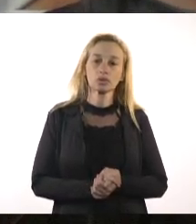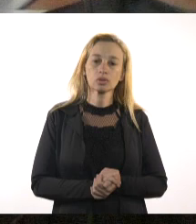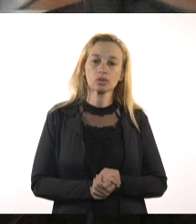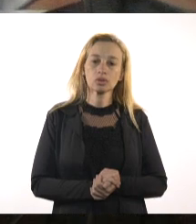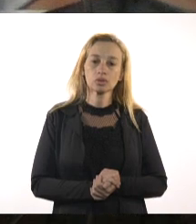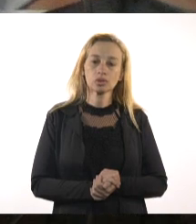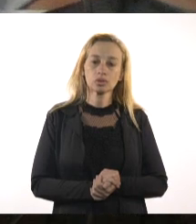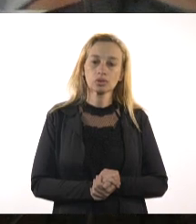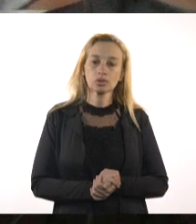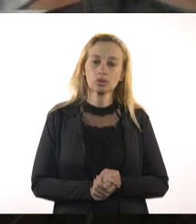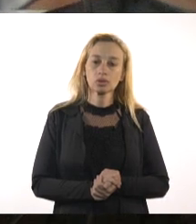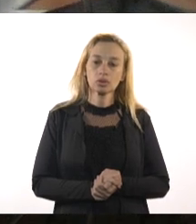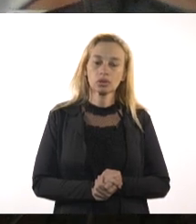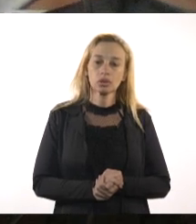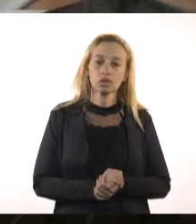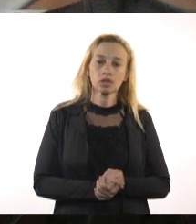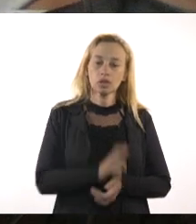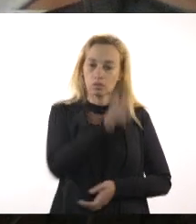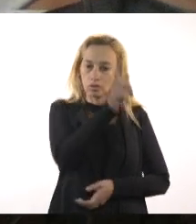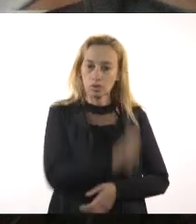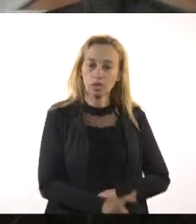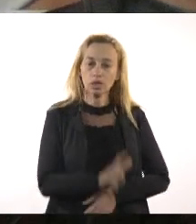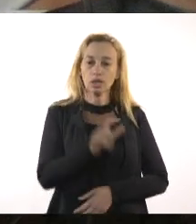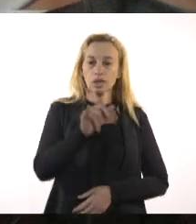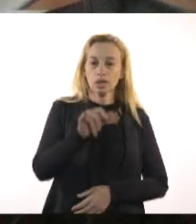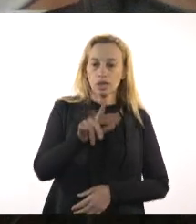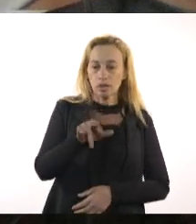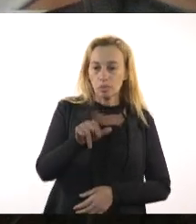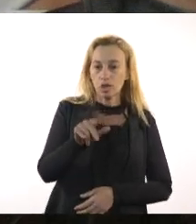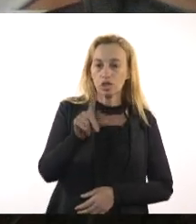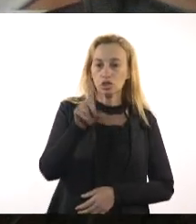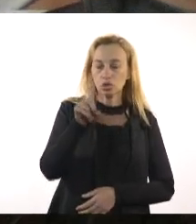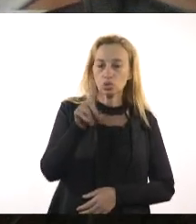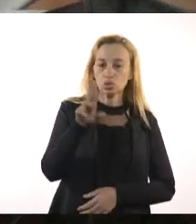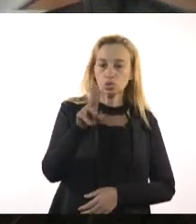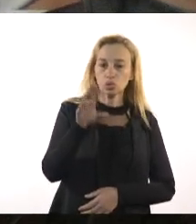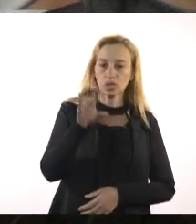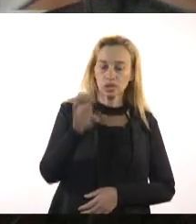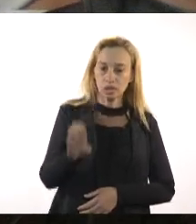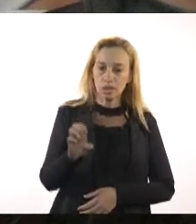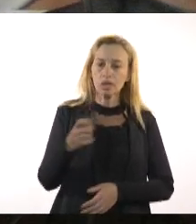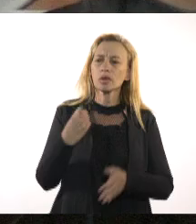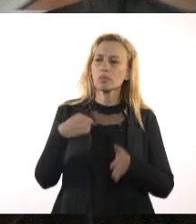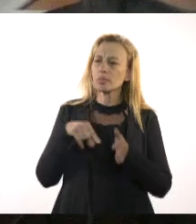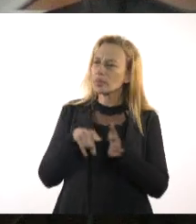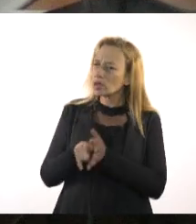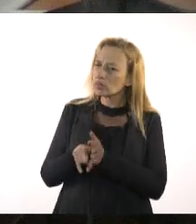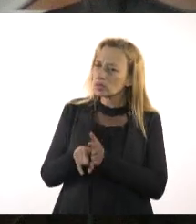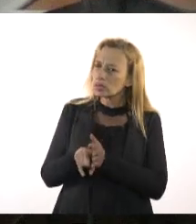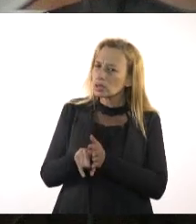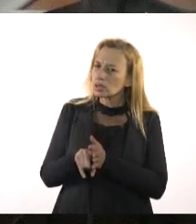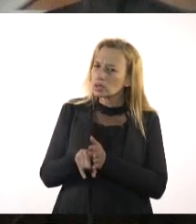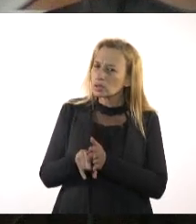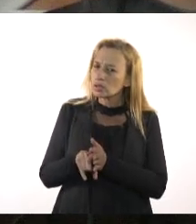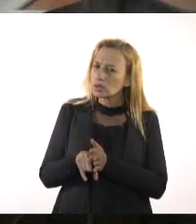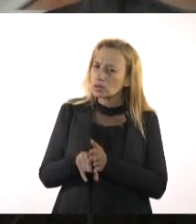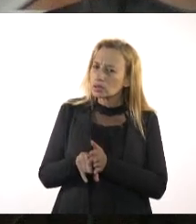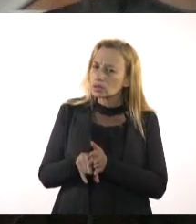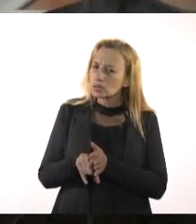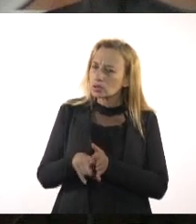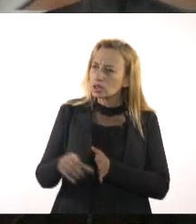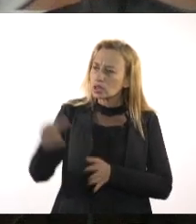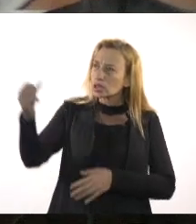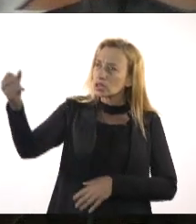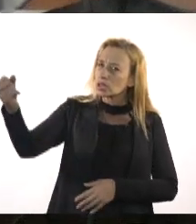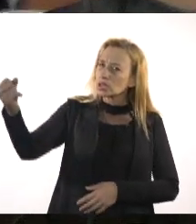Colocar a figura da irmã Dulce e se perguntar, se olhar no espelho e dizer assim, da onde vem tamanha inspiração?